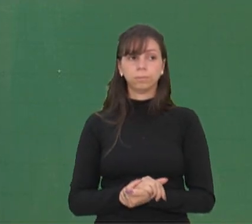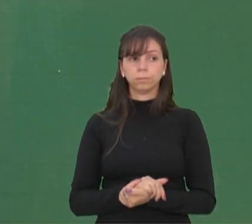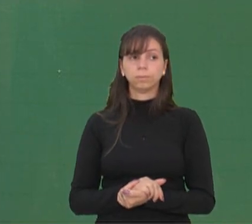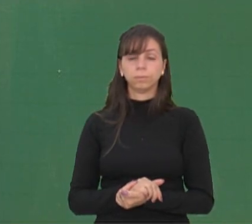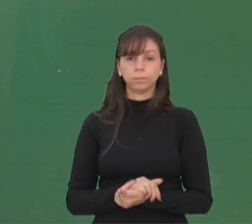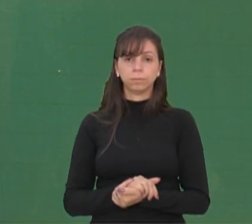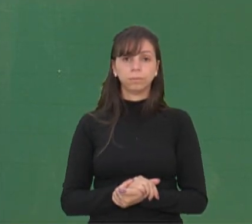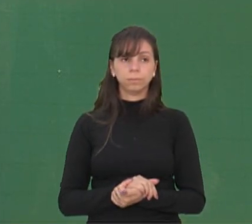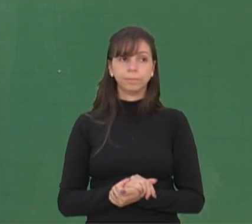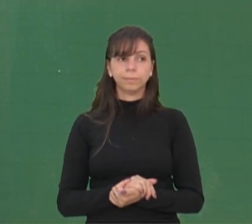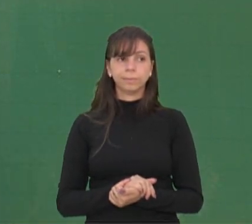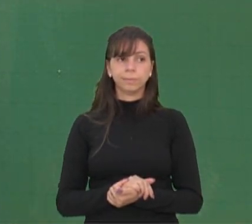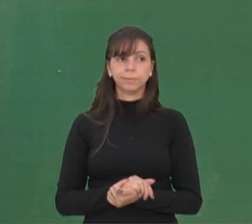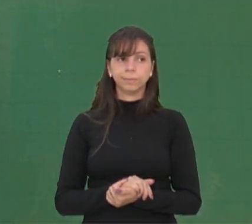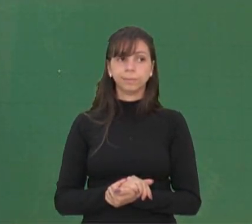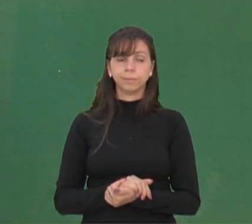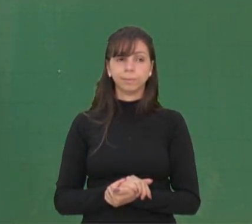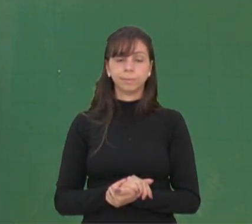saiu daqui.